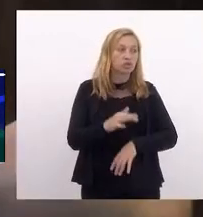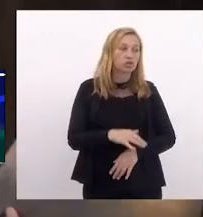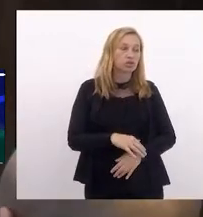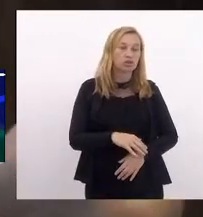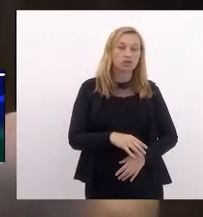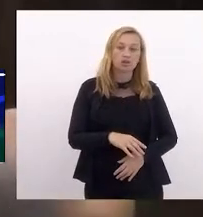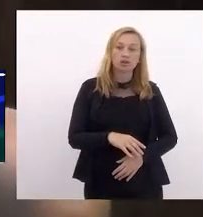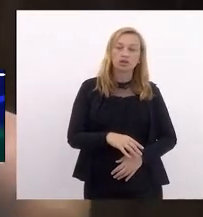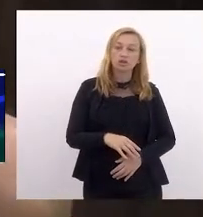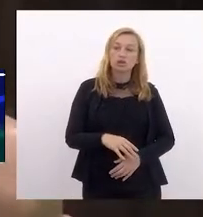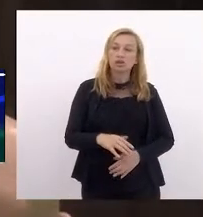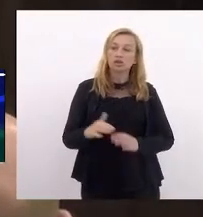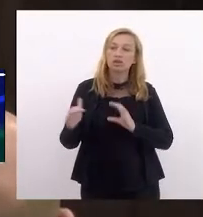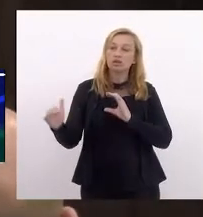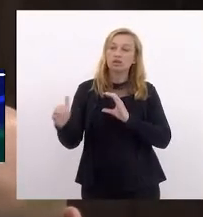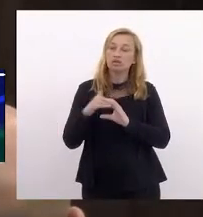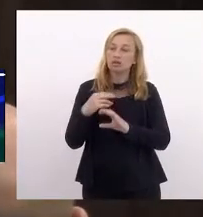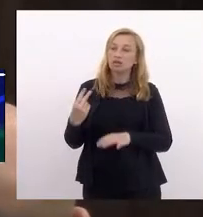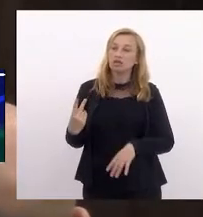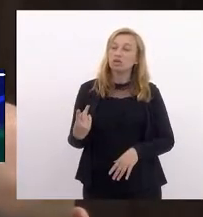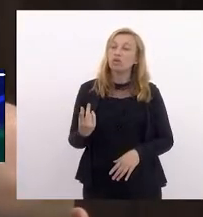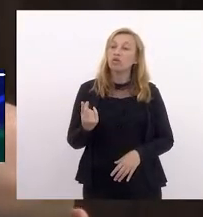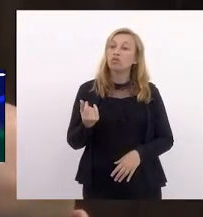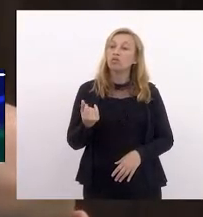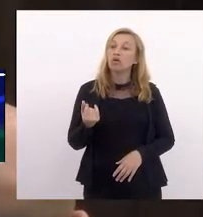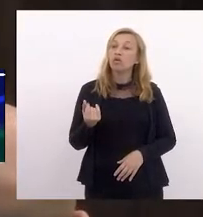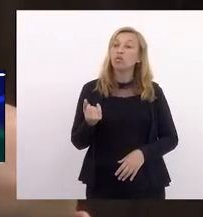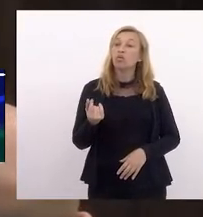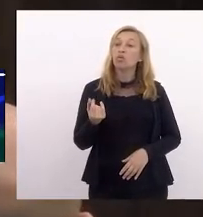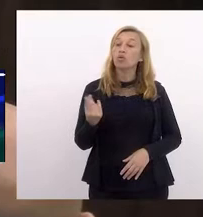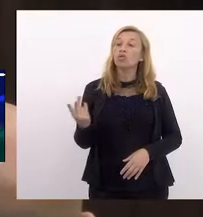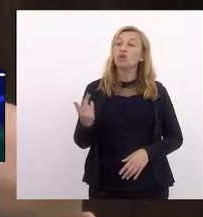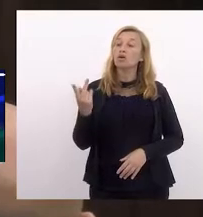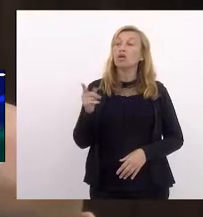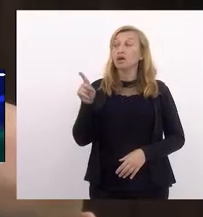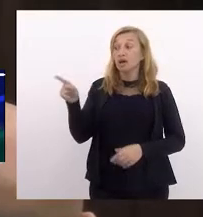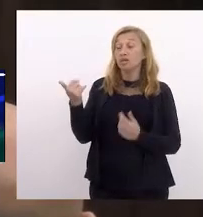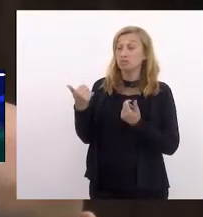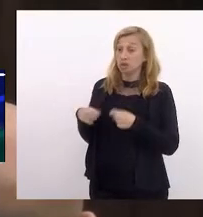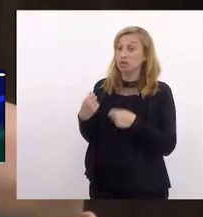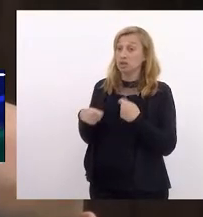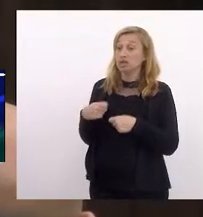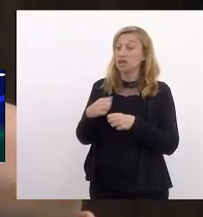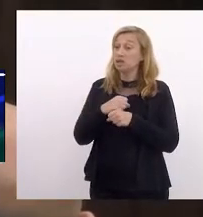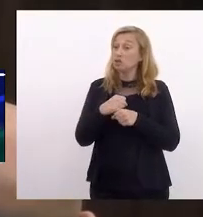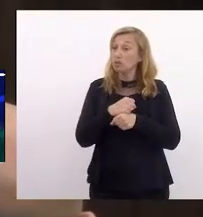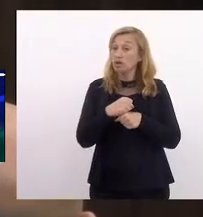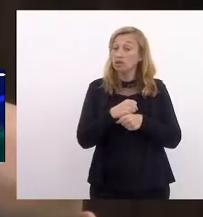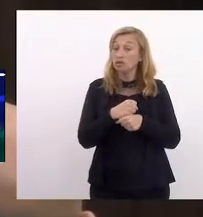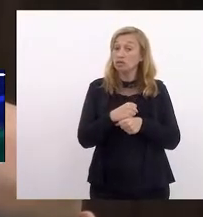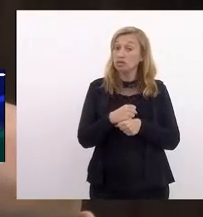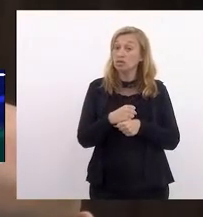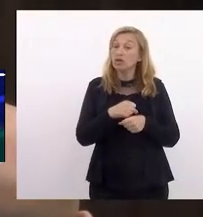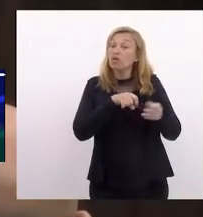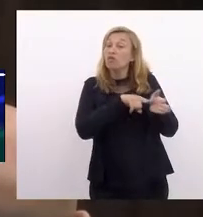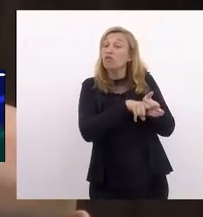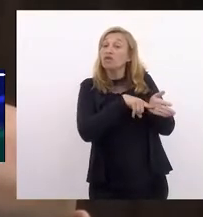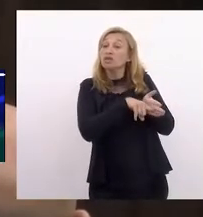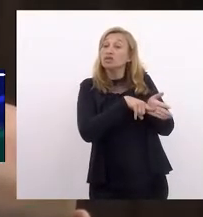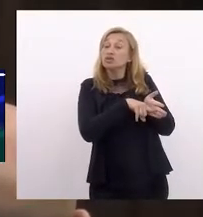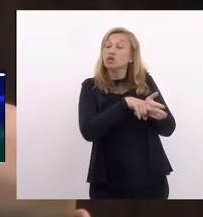que nos enviasse que valores anuais eles necessitariam para fazer uma